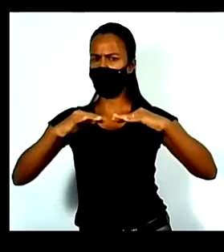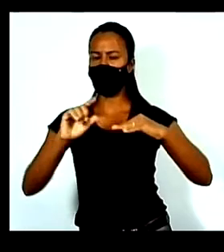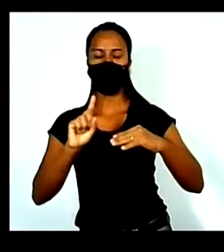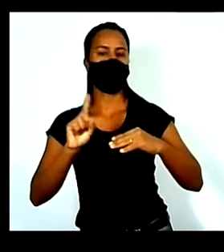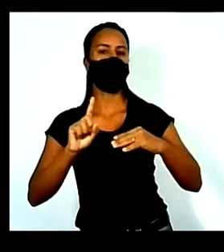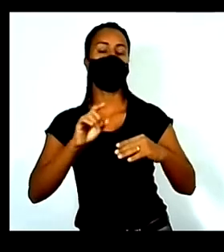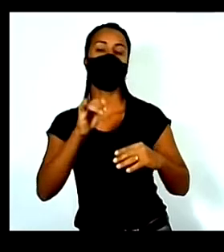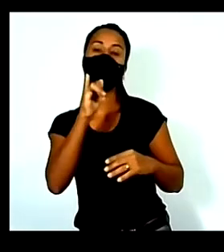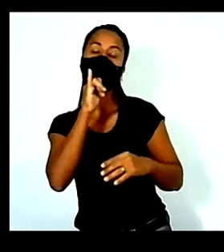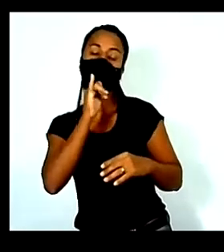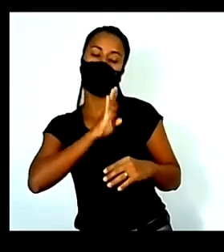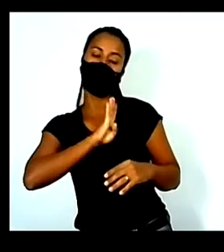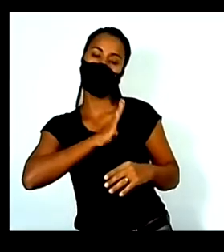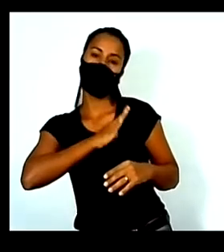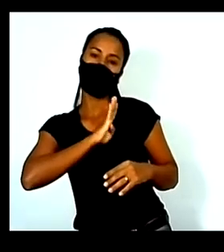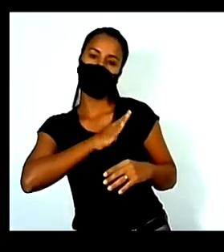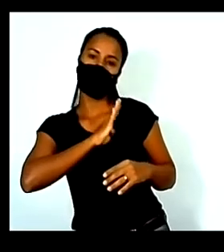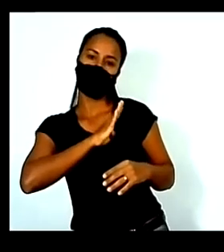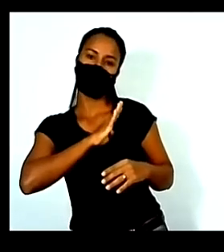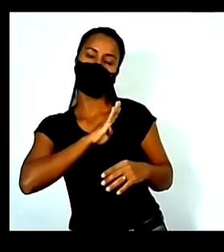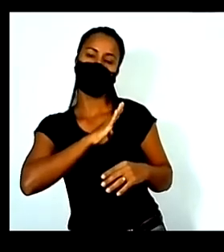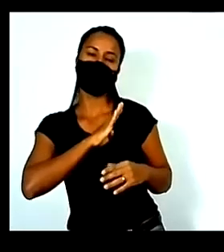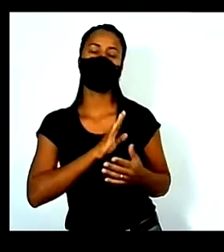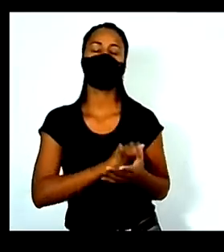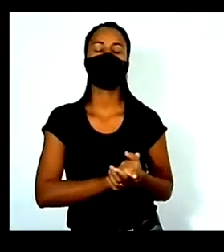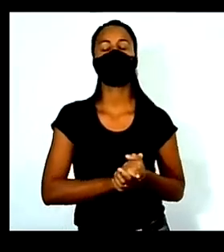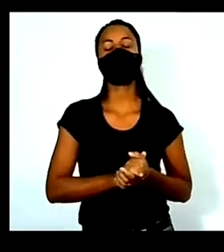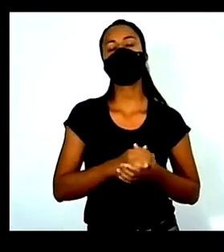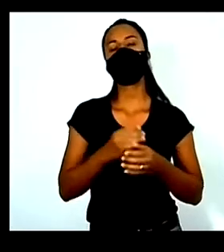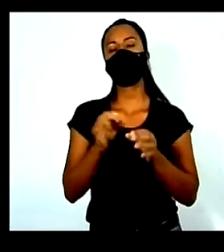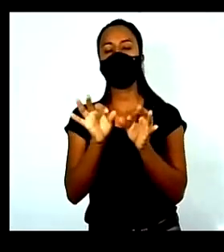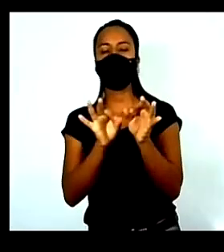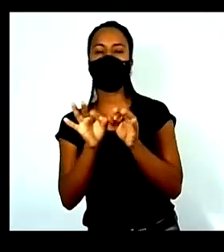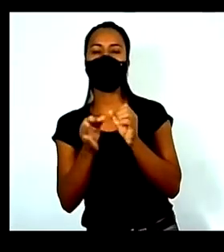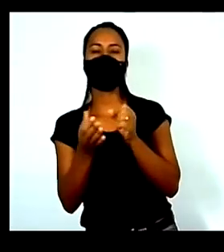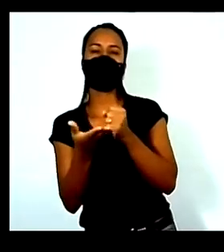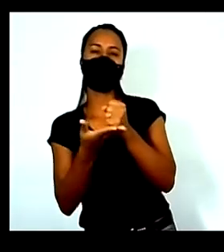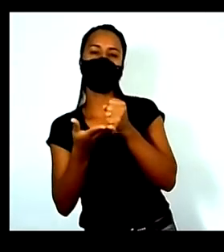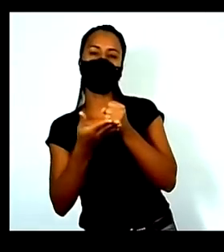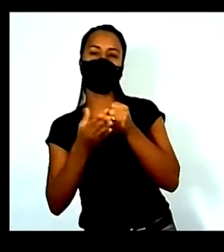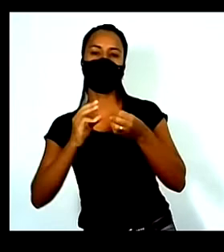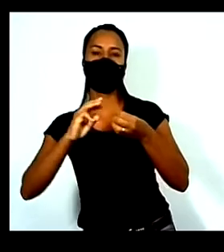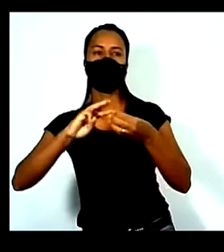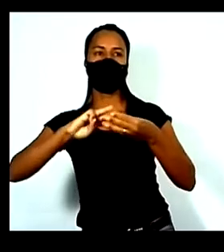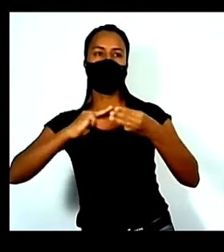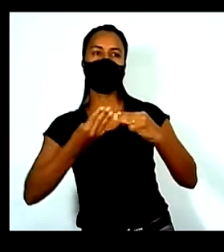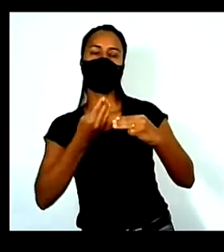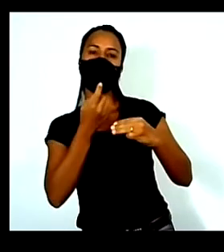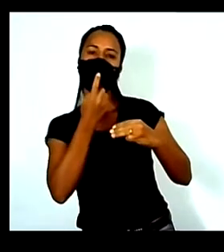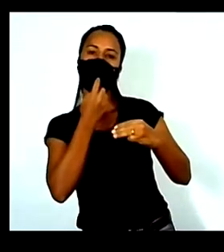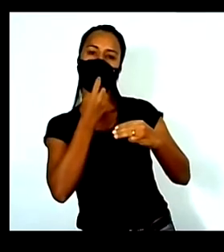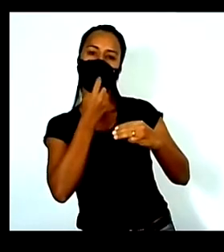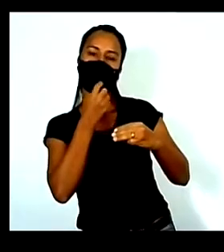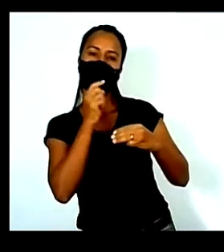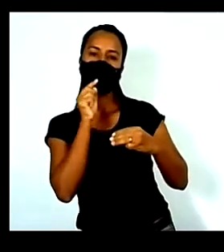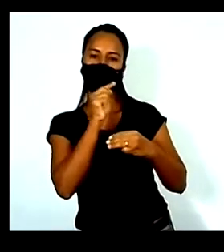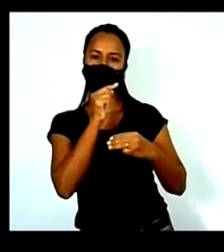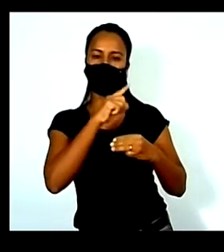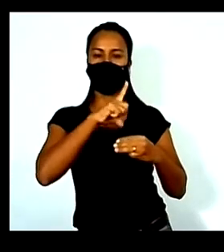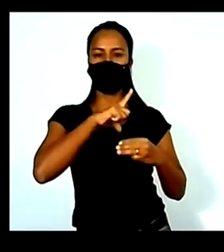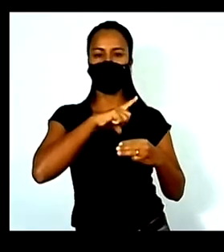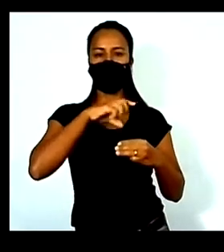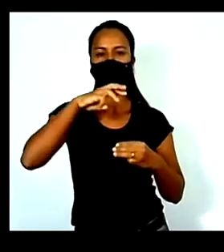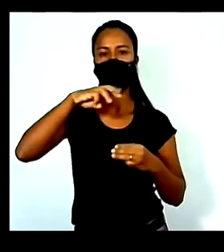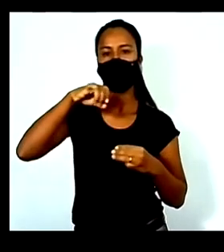exemplo, o coração. O coração ele é um órgão formado basicamente de músculo. Ó. Essa partezinha vermelhinha chamada